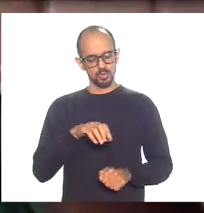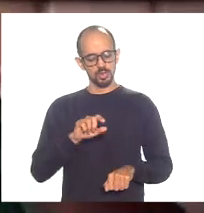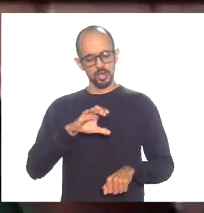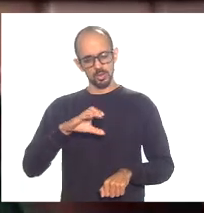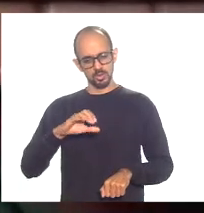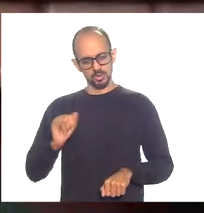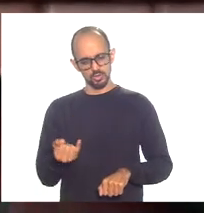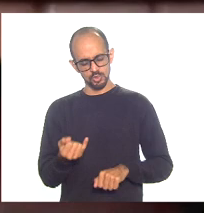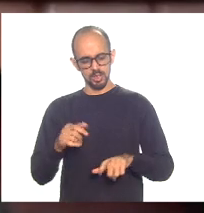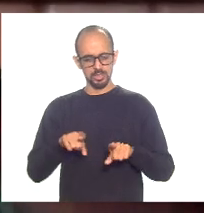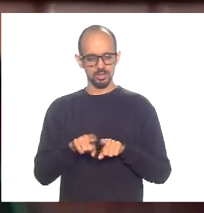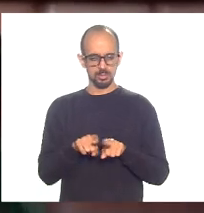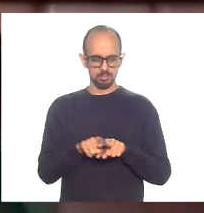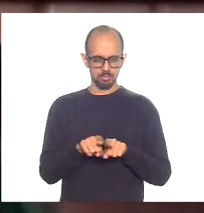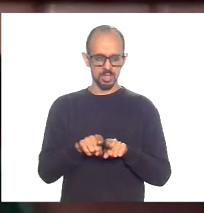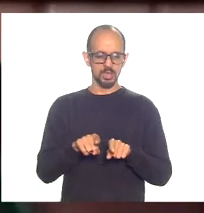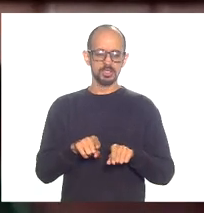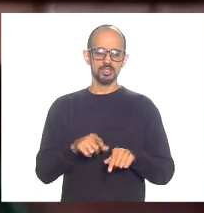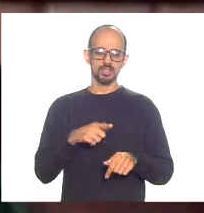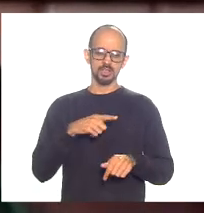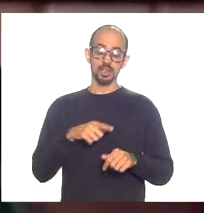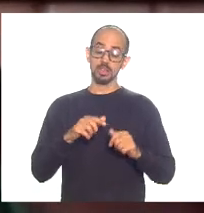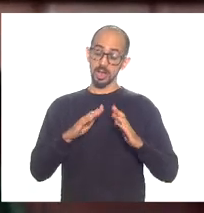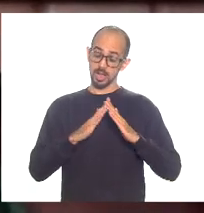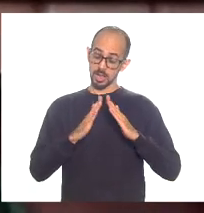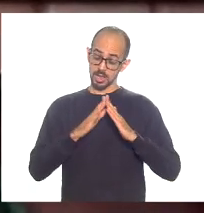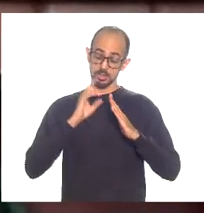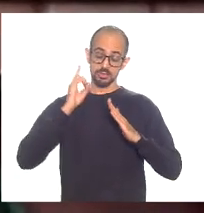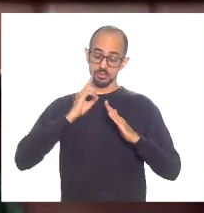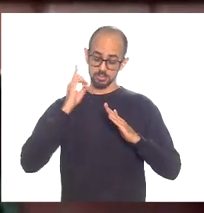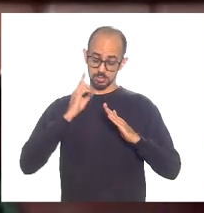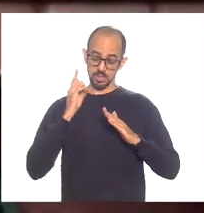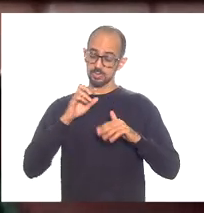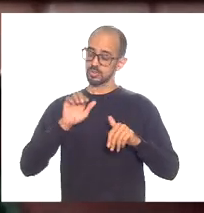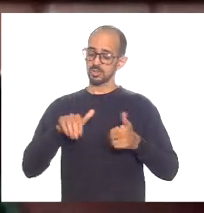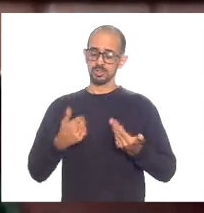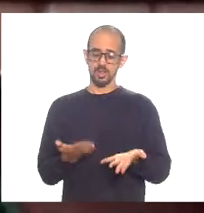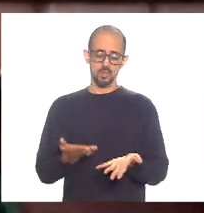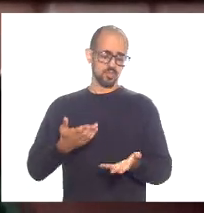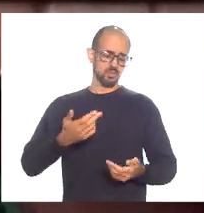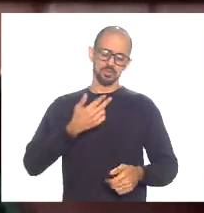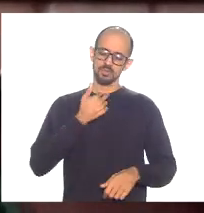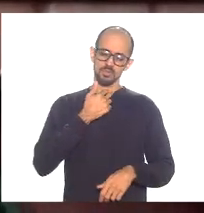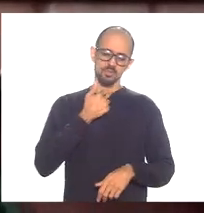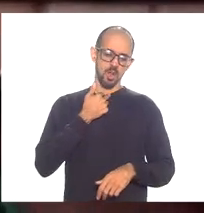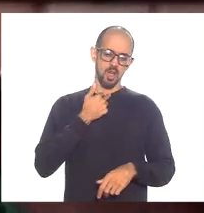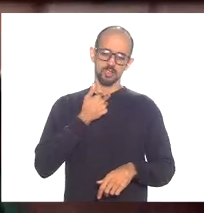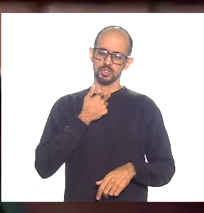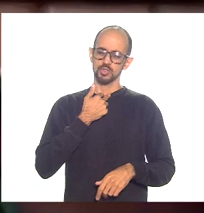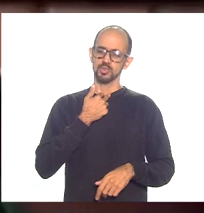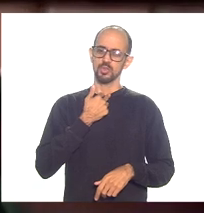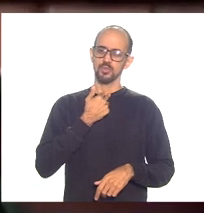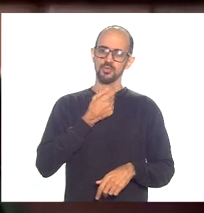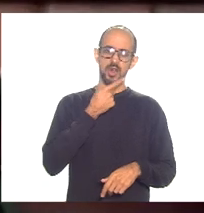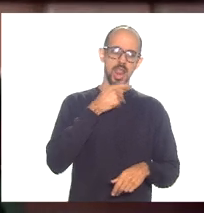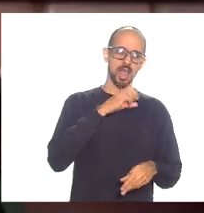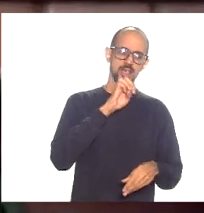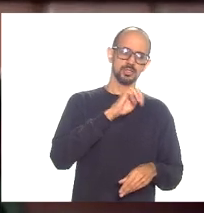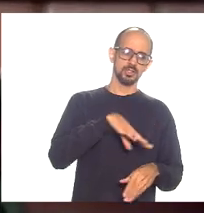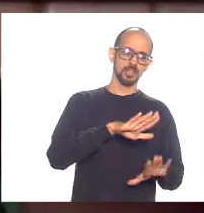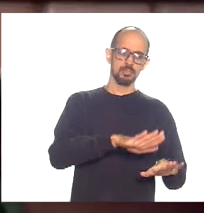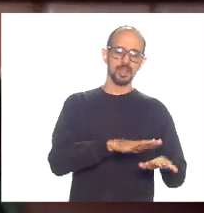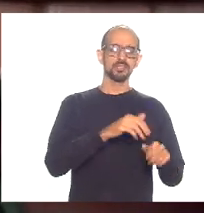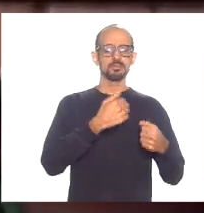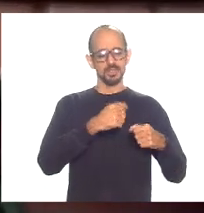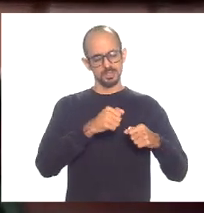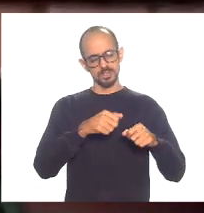afetiva na Assembleia Legislativa. Então, não poderia deixar de dar o meu voto favorável a